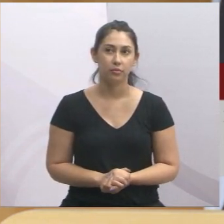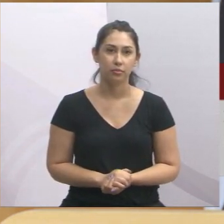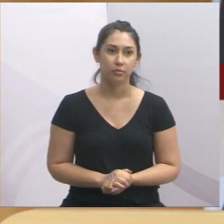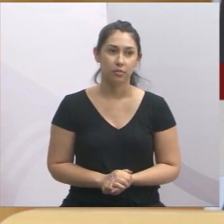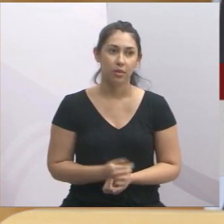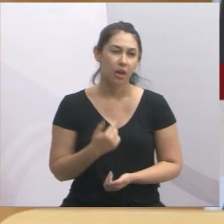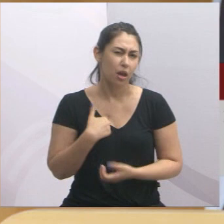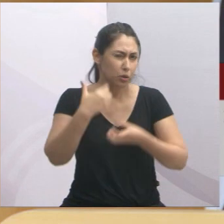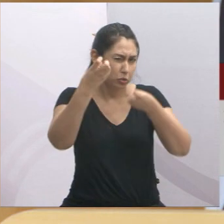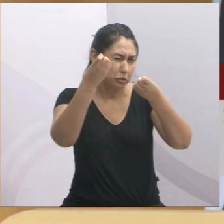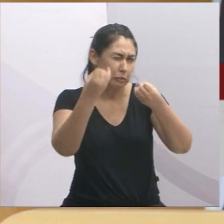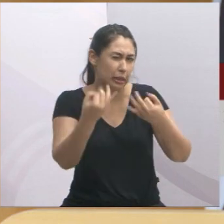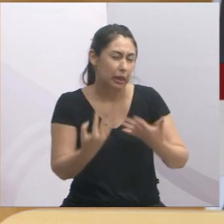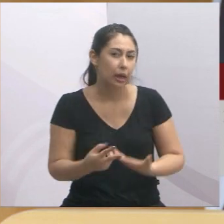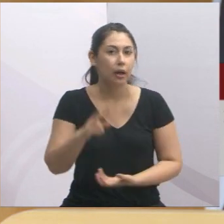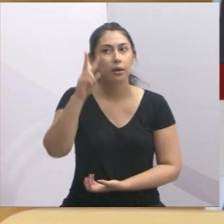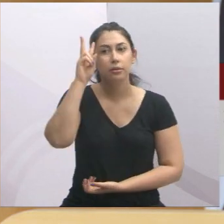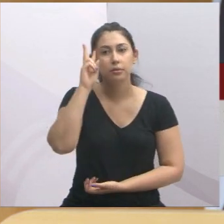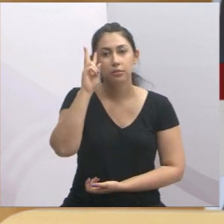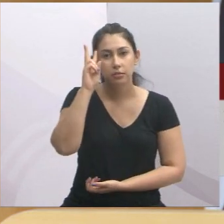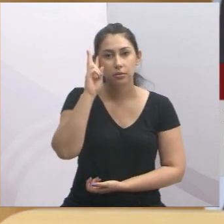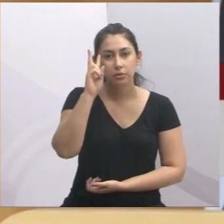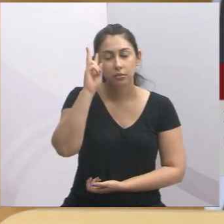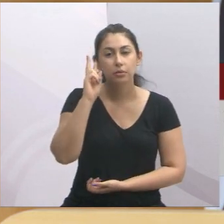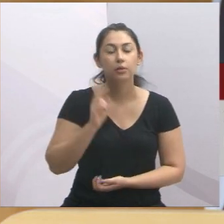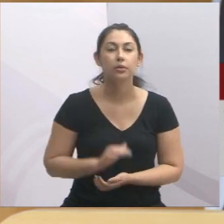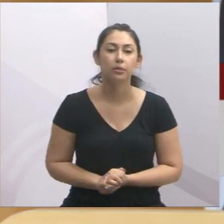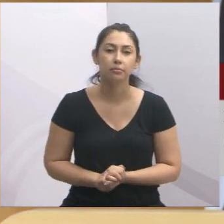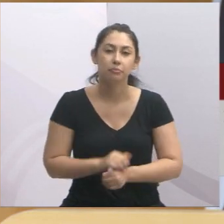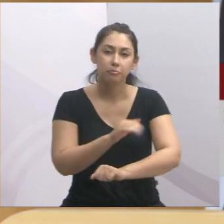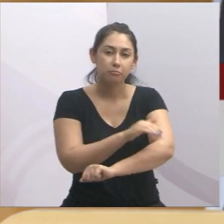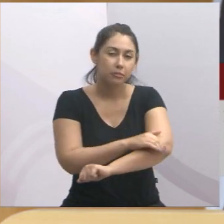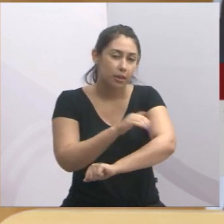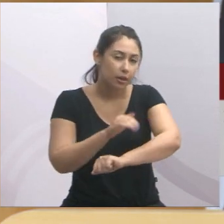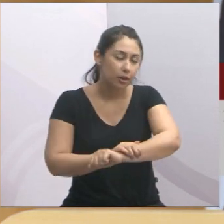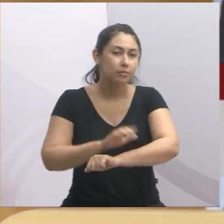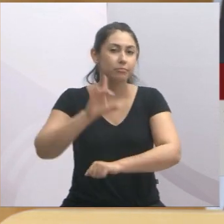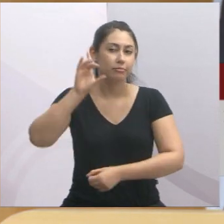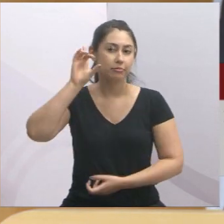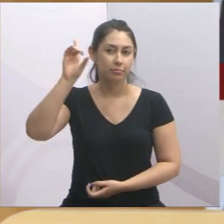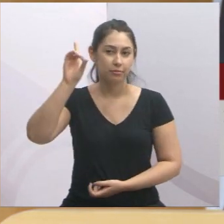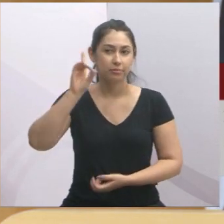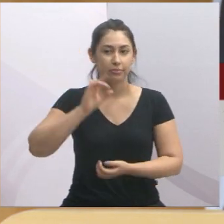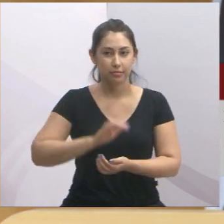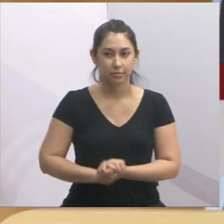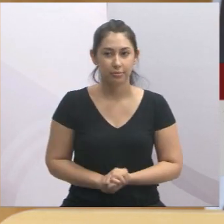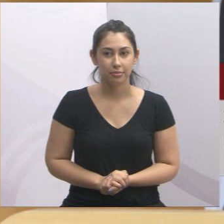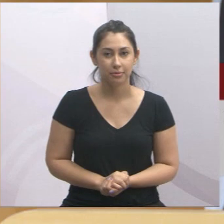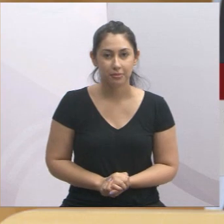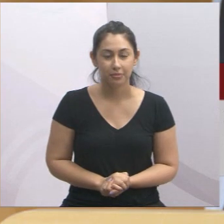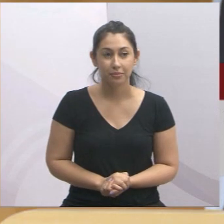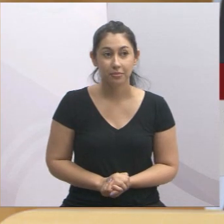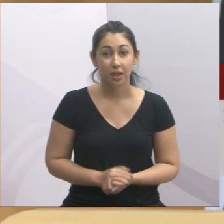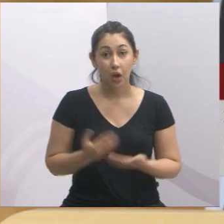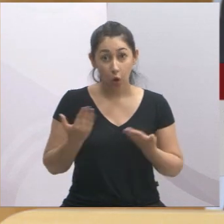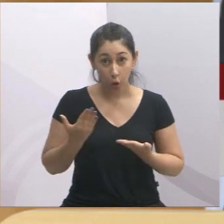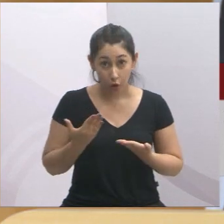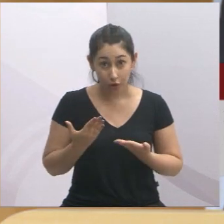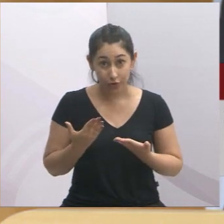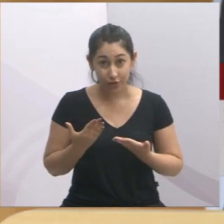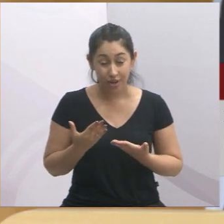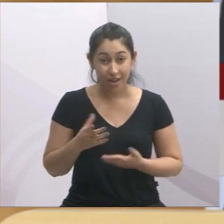eu narro a história da Igreja Evangélica Assembleia de Deus, Ministério de Madureira em Jacareí, que esse ano